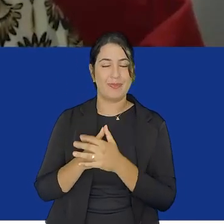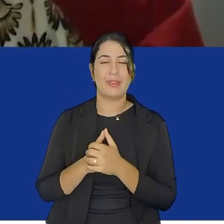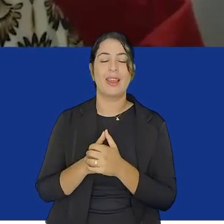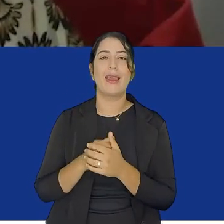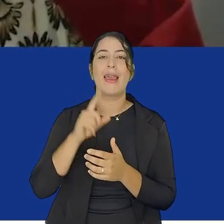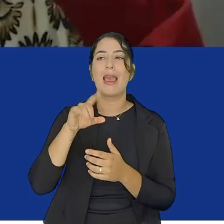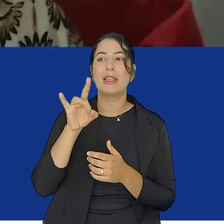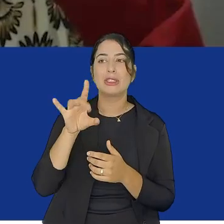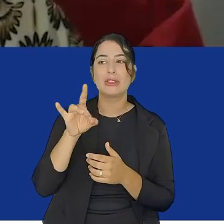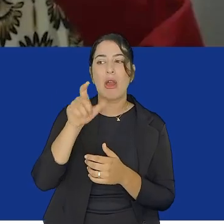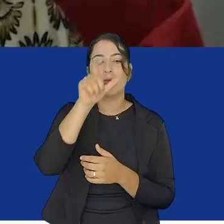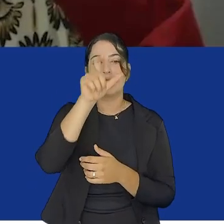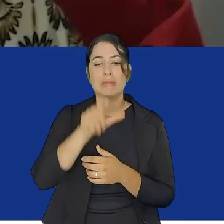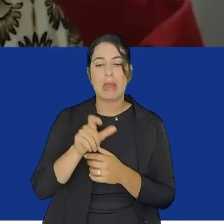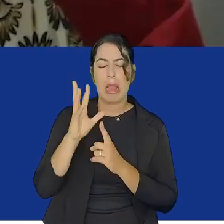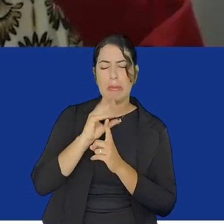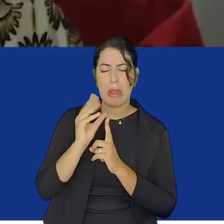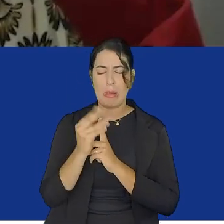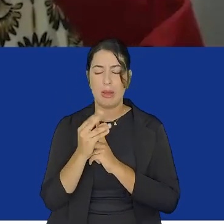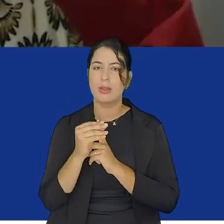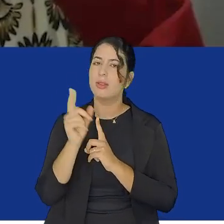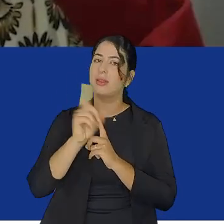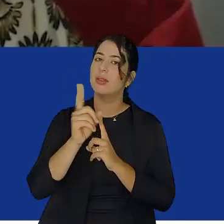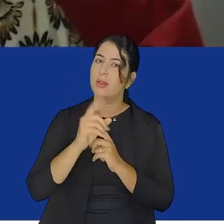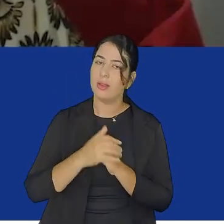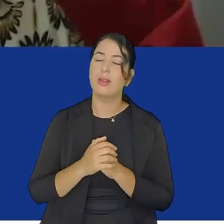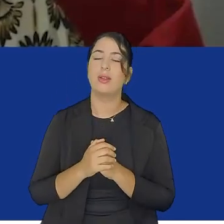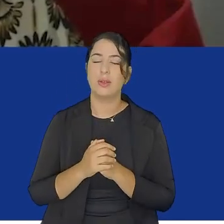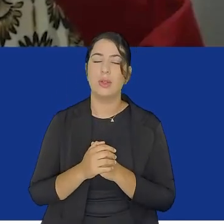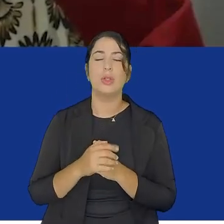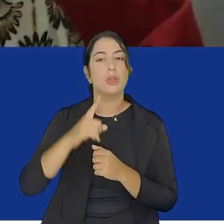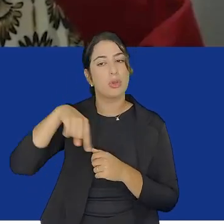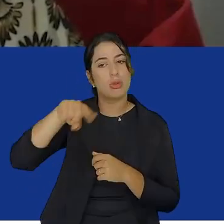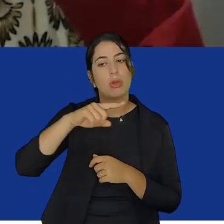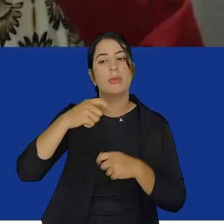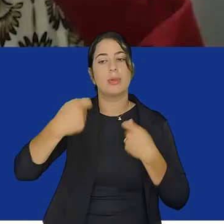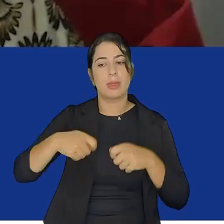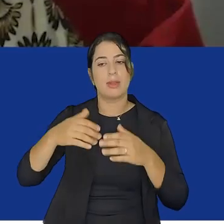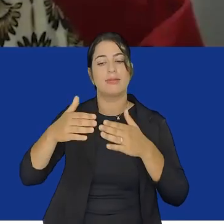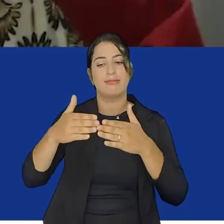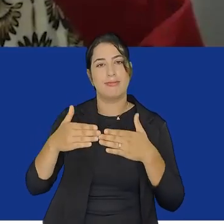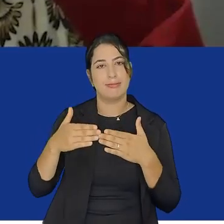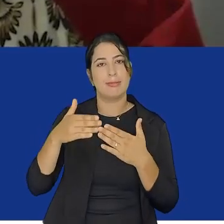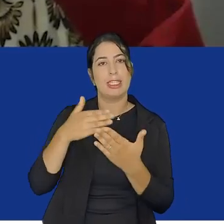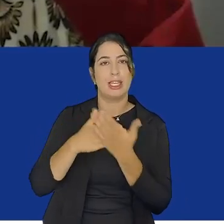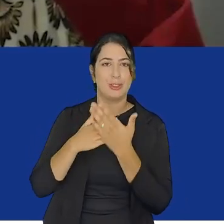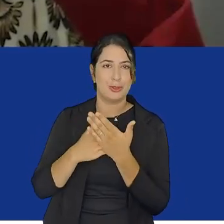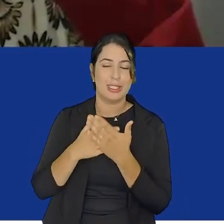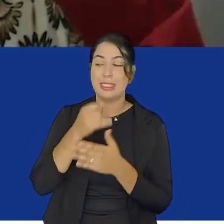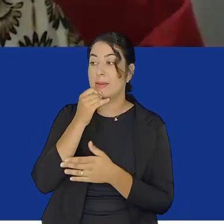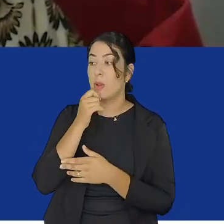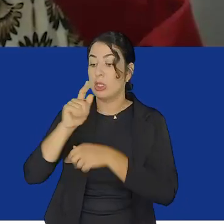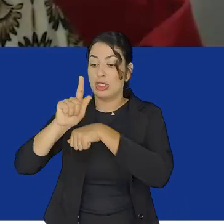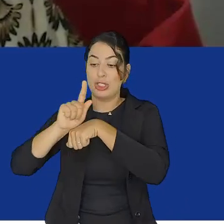só o assediado, né, que tem que pedir ajuda, né? Mas de que o gestor que está com receio,